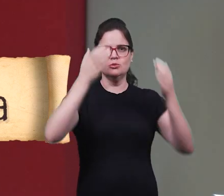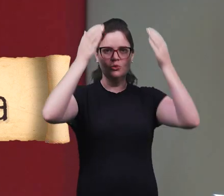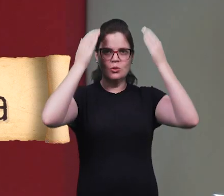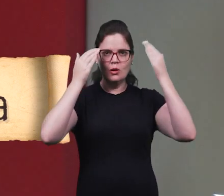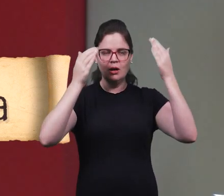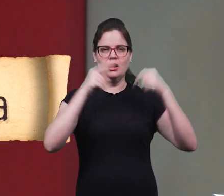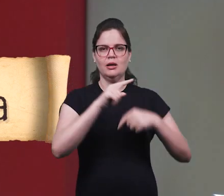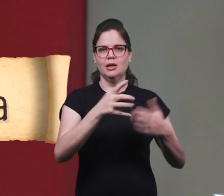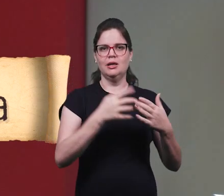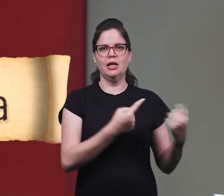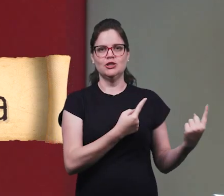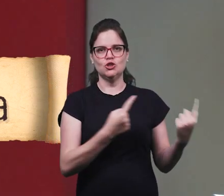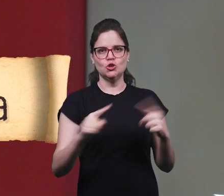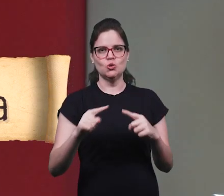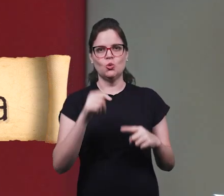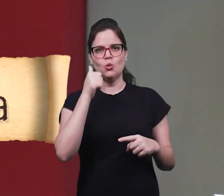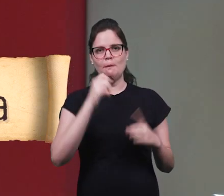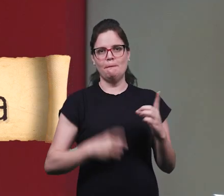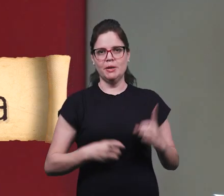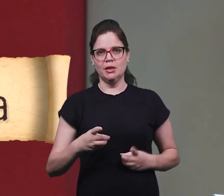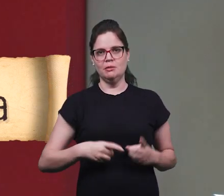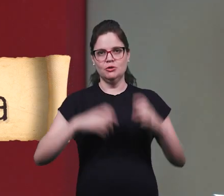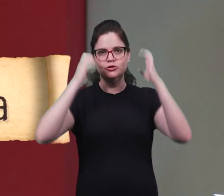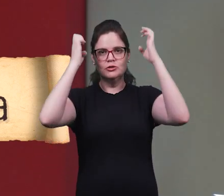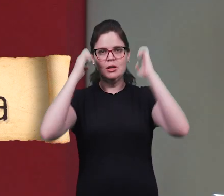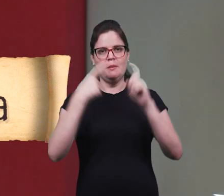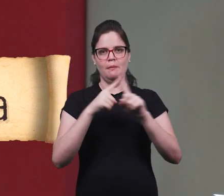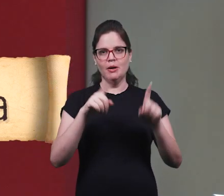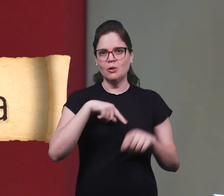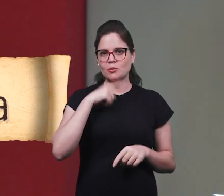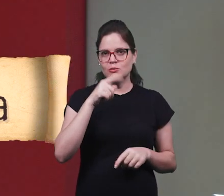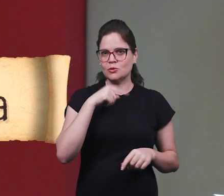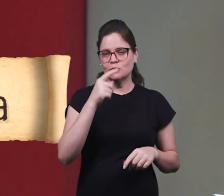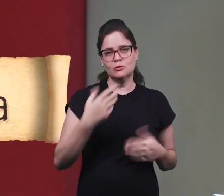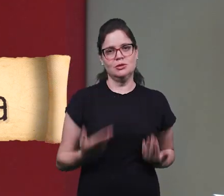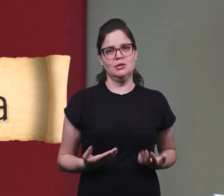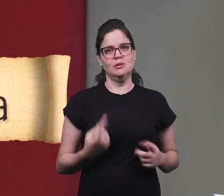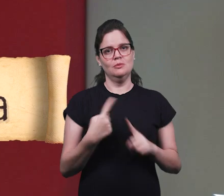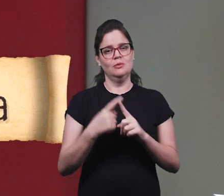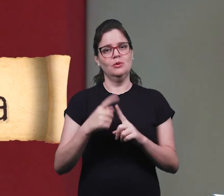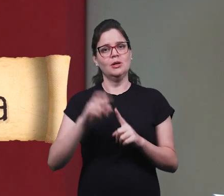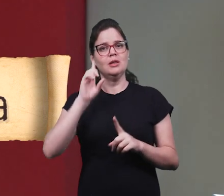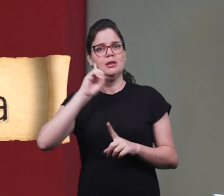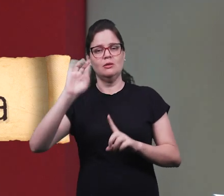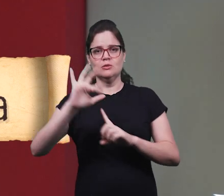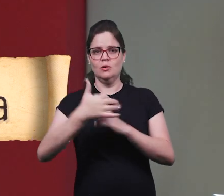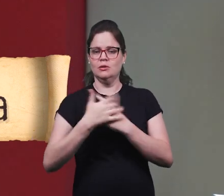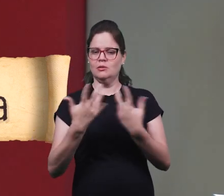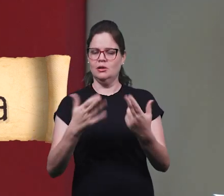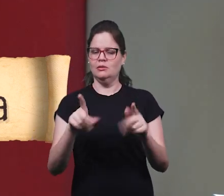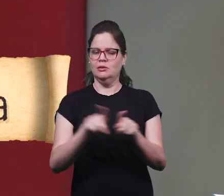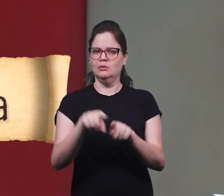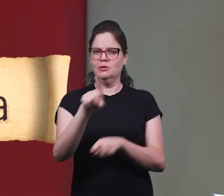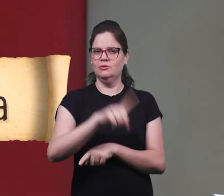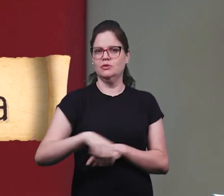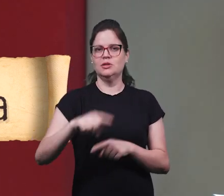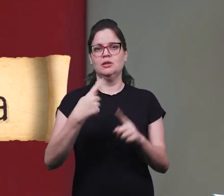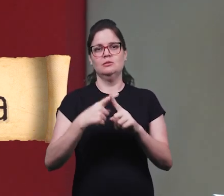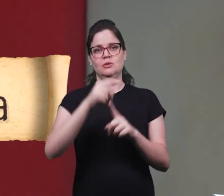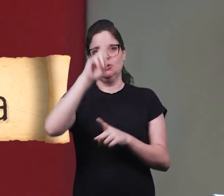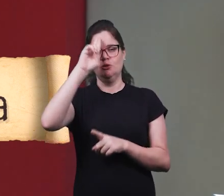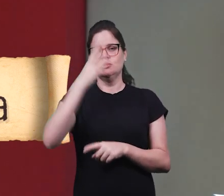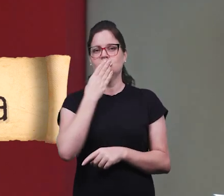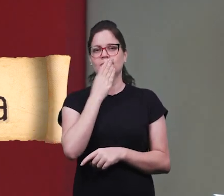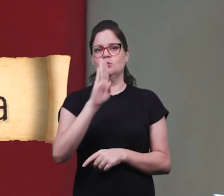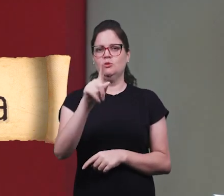destruir. Mas o Espírito Santo, que está com a igreja nessa hora, que Jesus enviou, Jesus falou, não estareis sós, enviarei o Consolador. Das